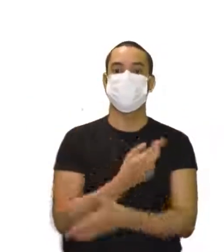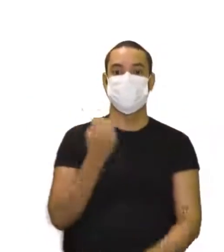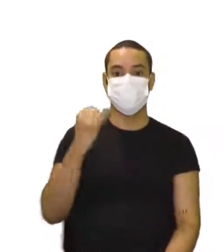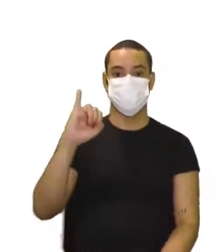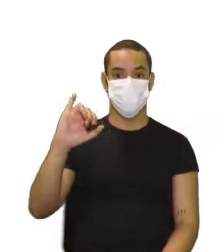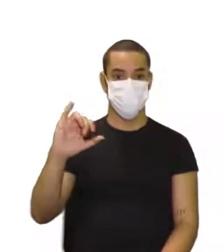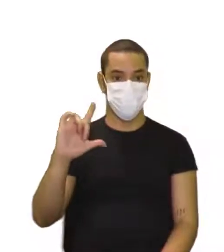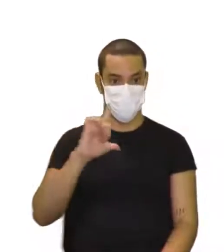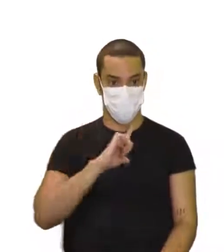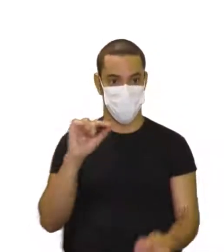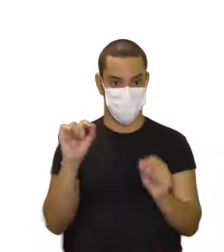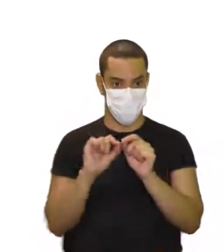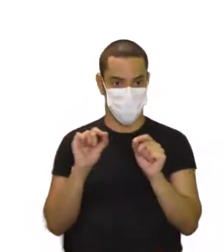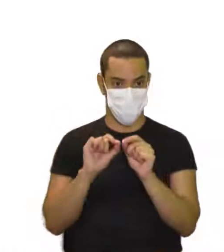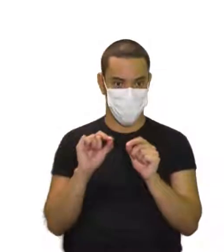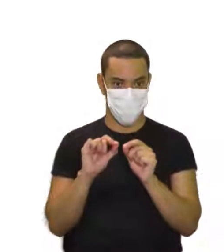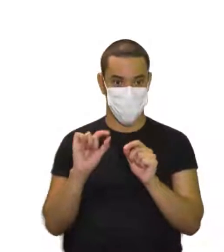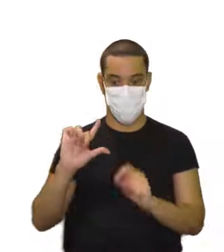ó, ele